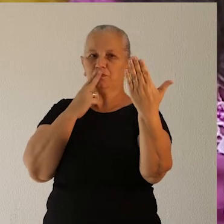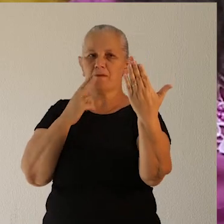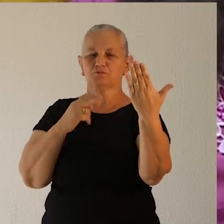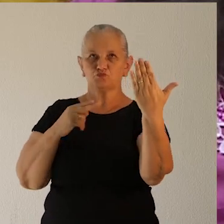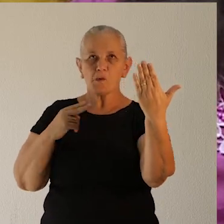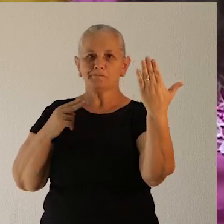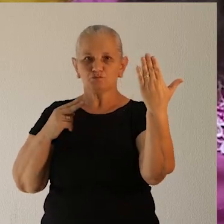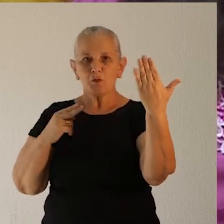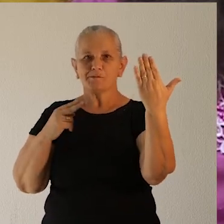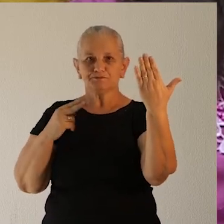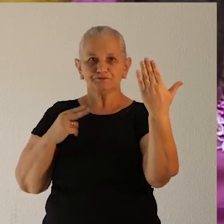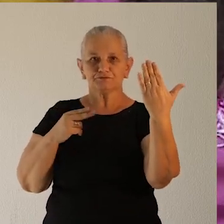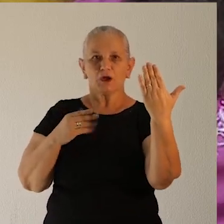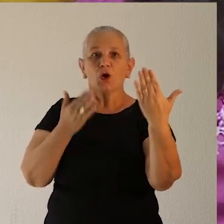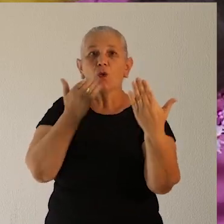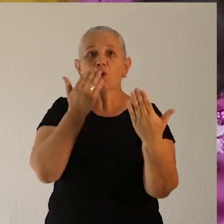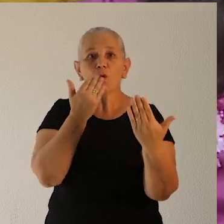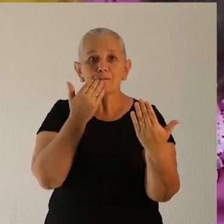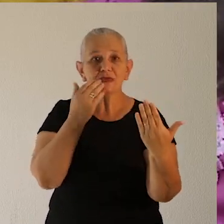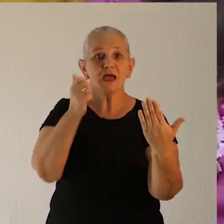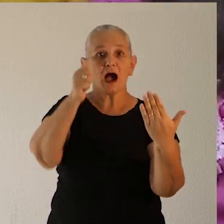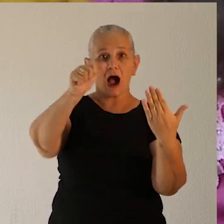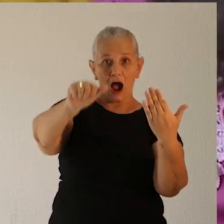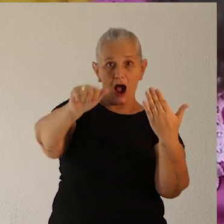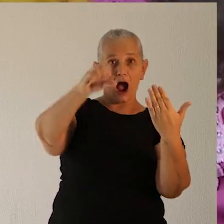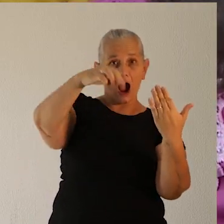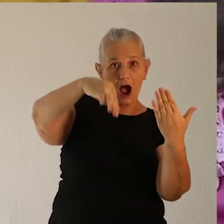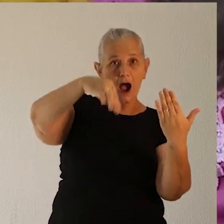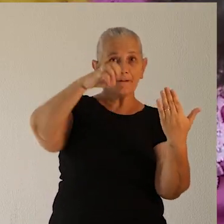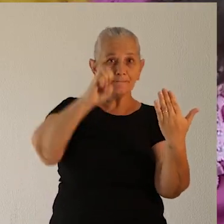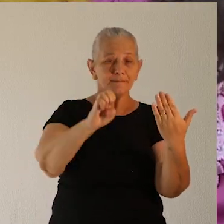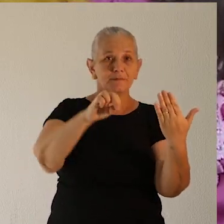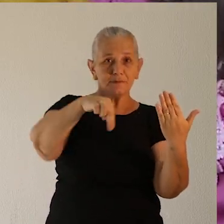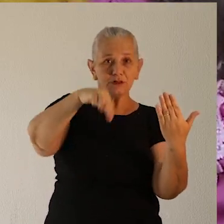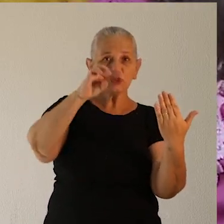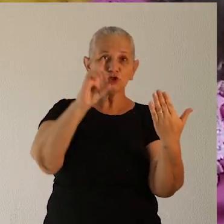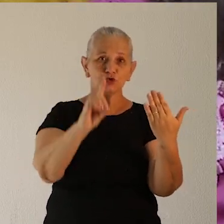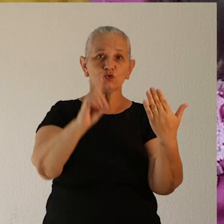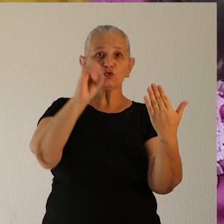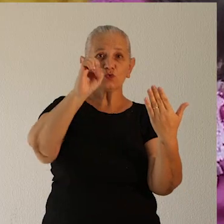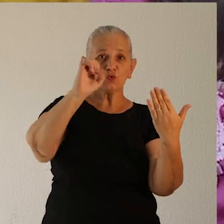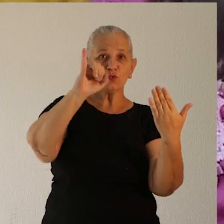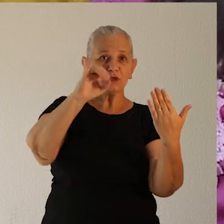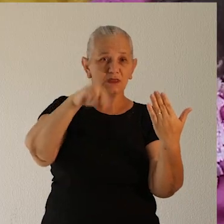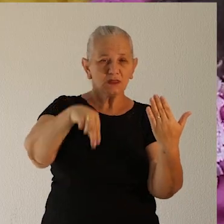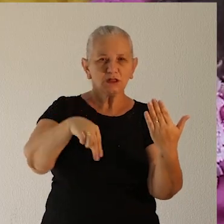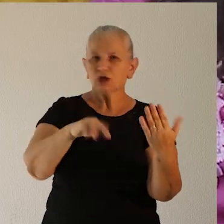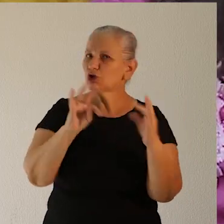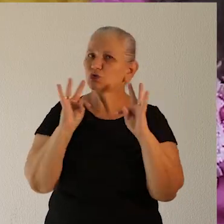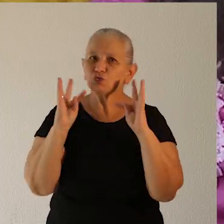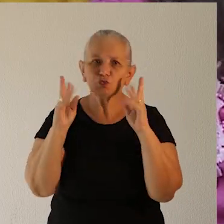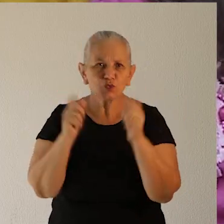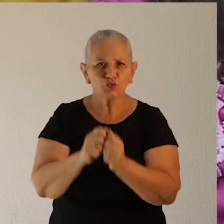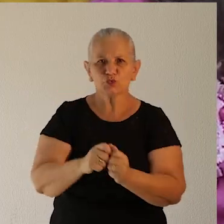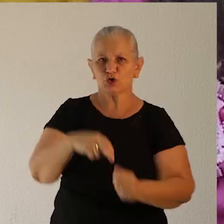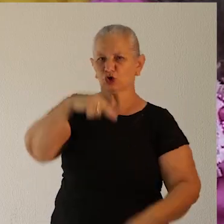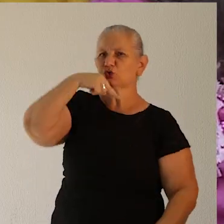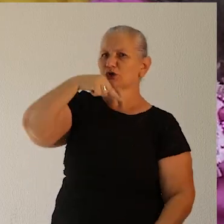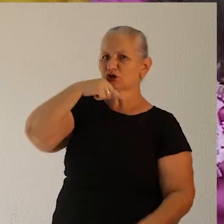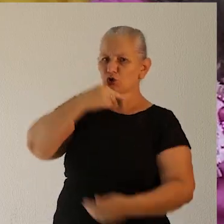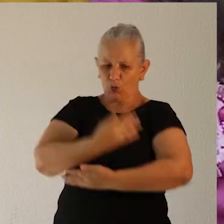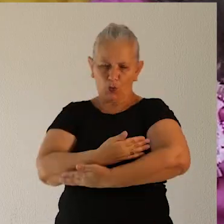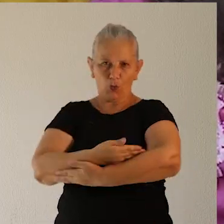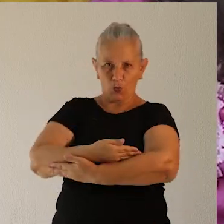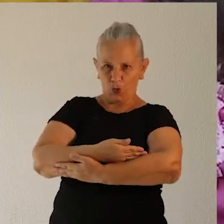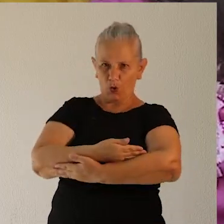Mastigando, comia amendoim, gostava, tudo ao mesmo tempo, comia amendoim e levava o netinho no colo. E costumava